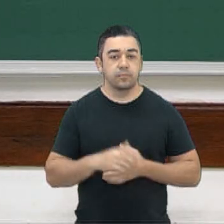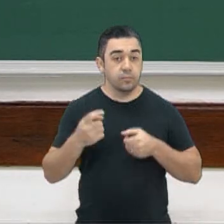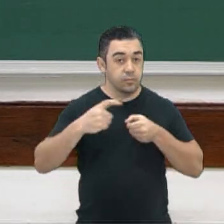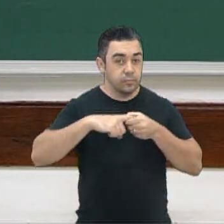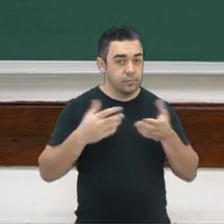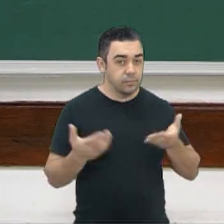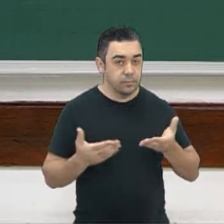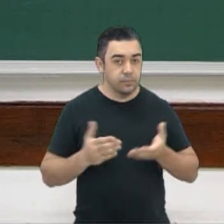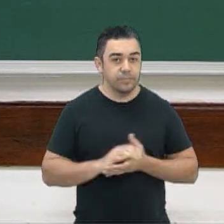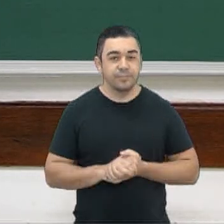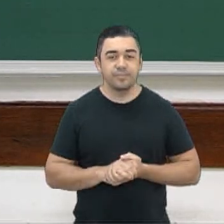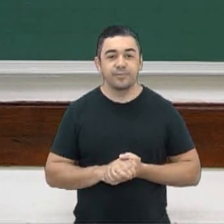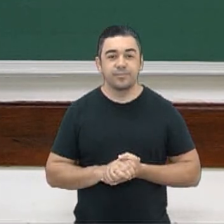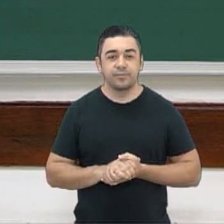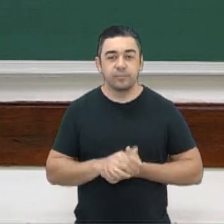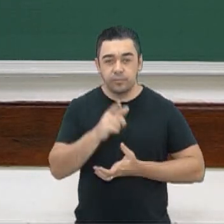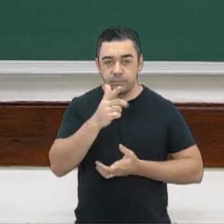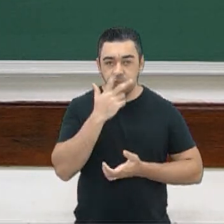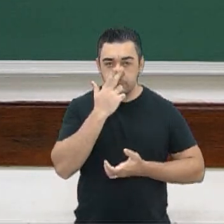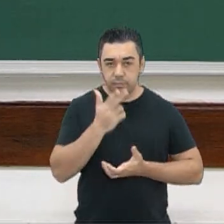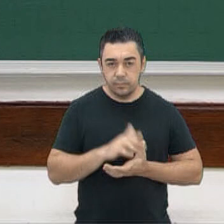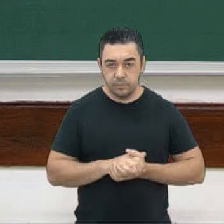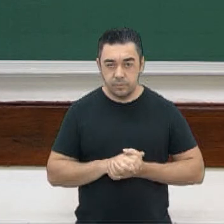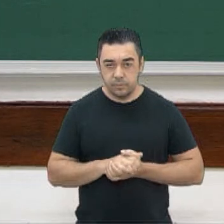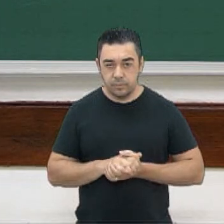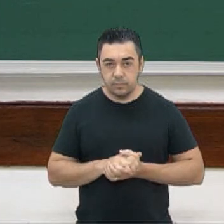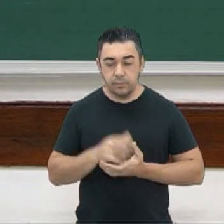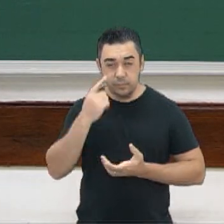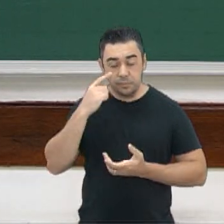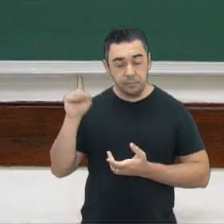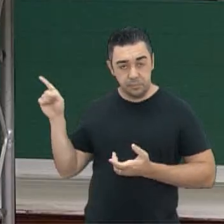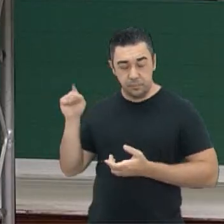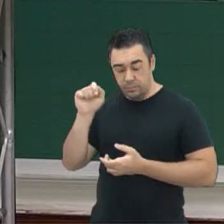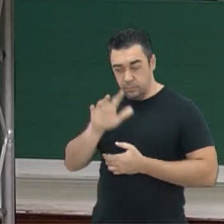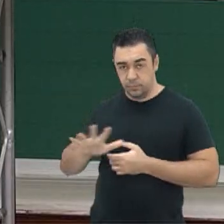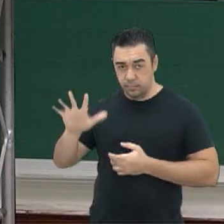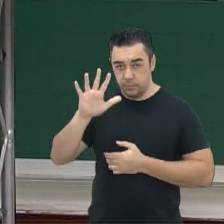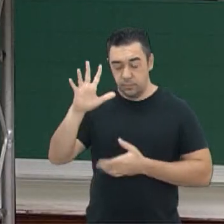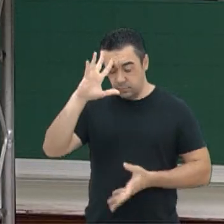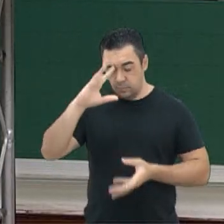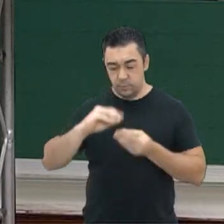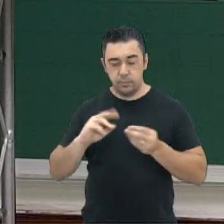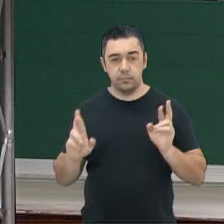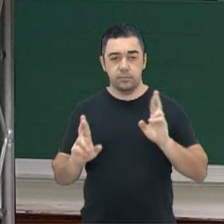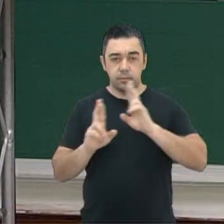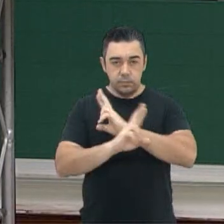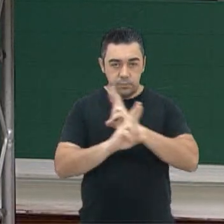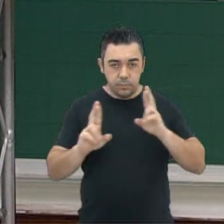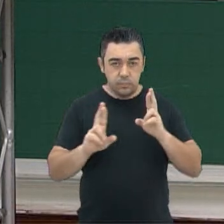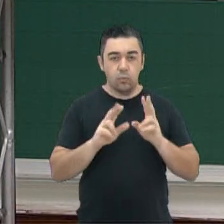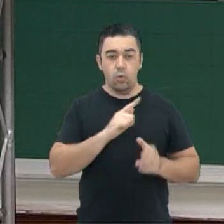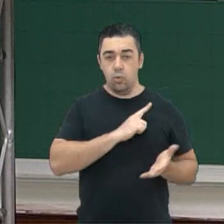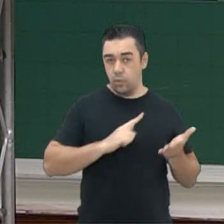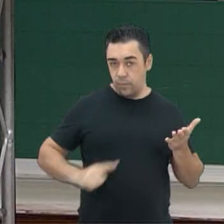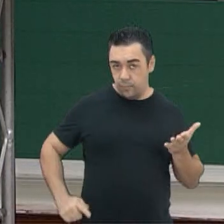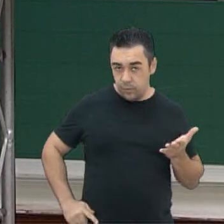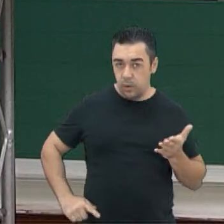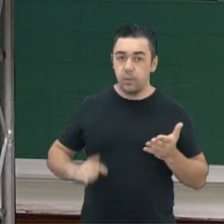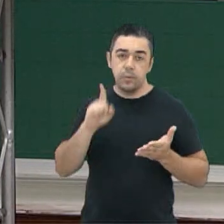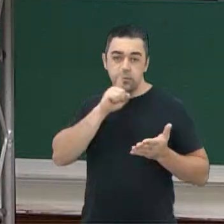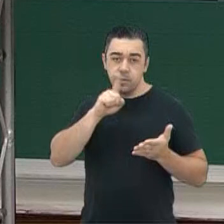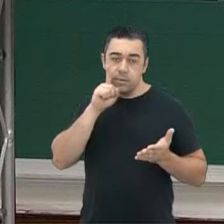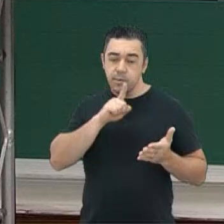Voltei, galera. O que vocês acham? A partir da imagem, como podemos entender a relação entre o governo entra na guerra,